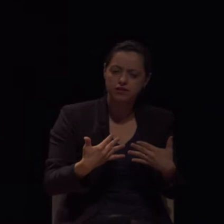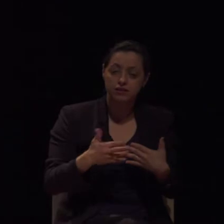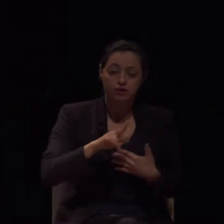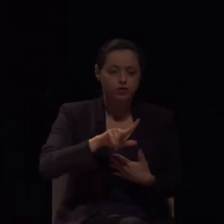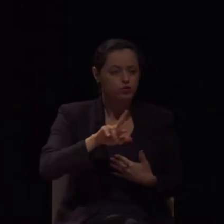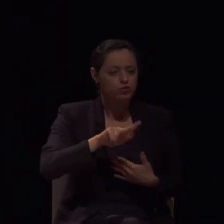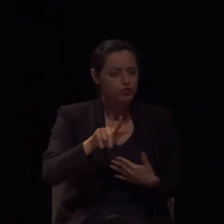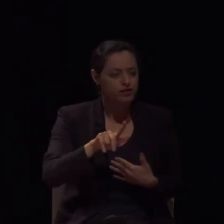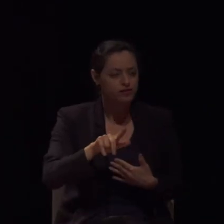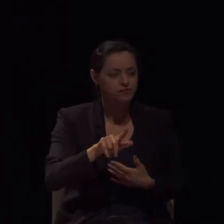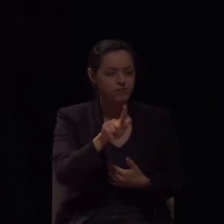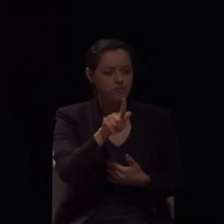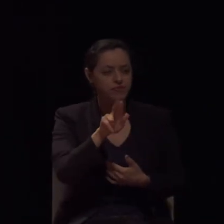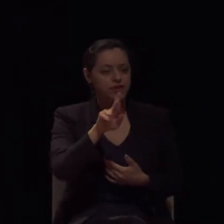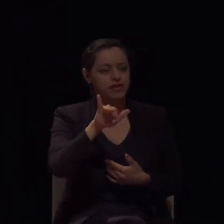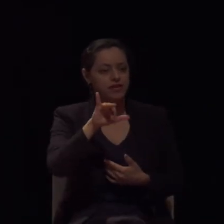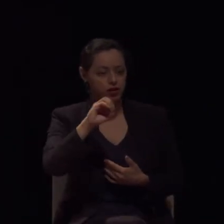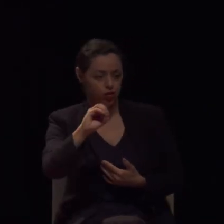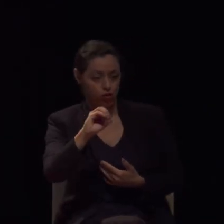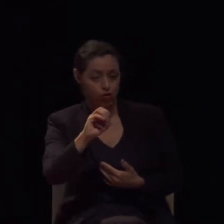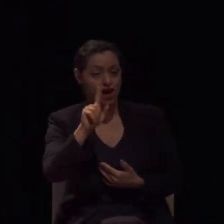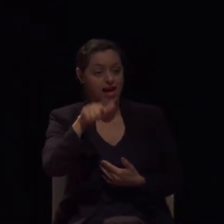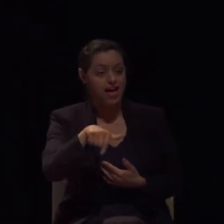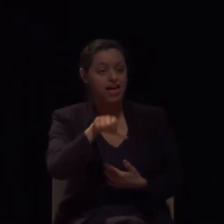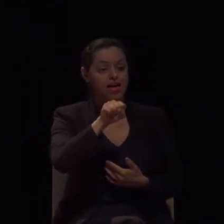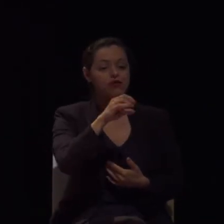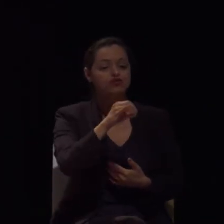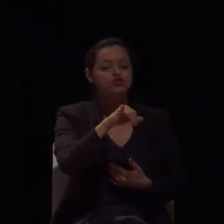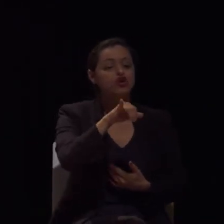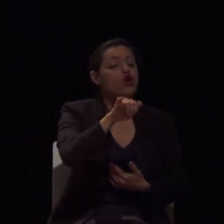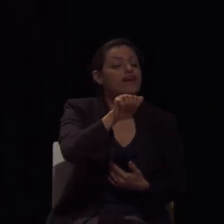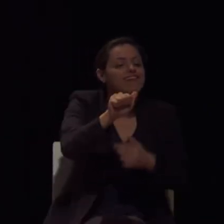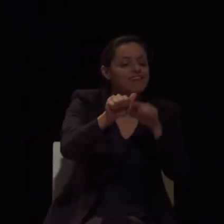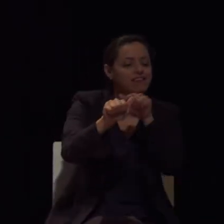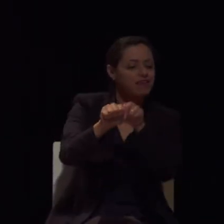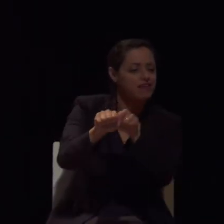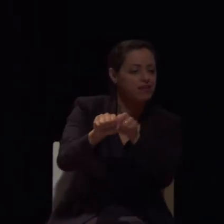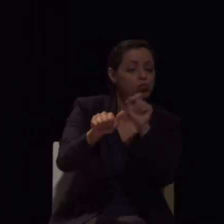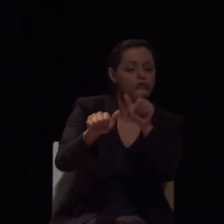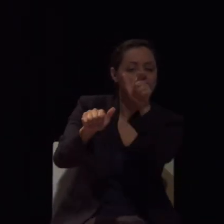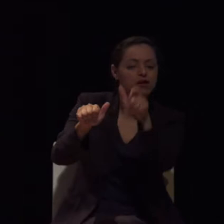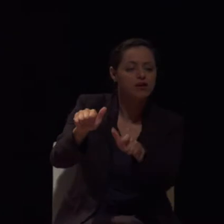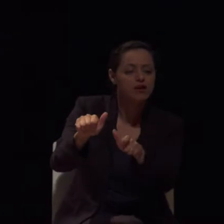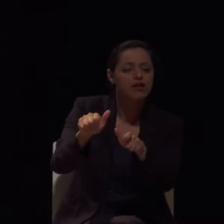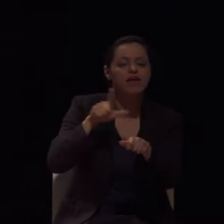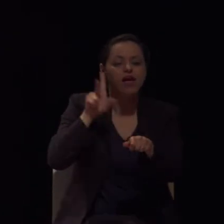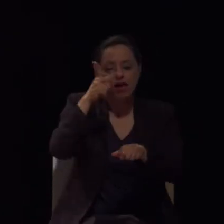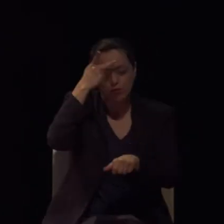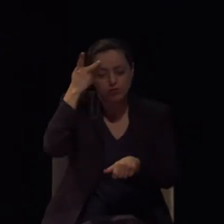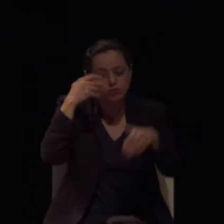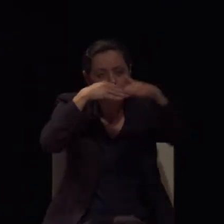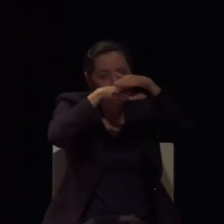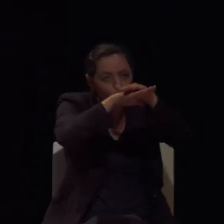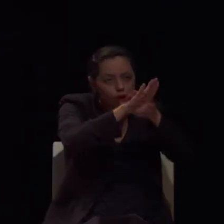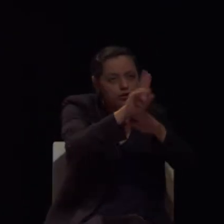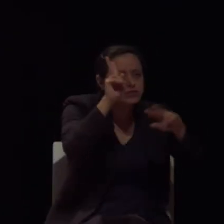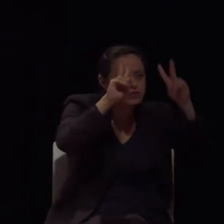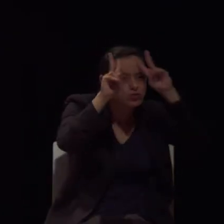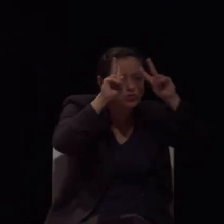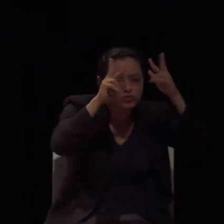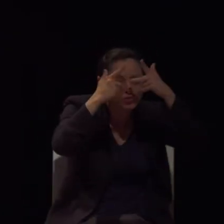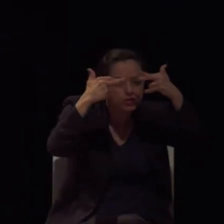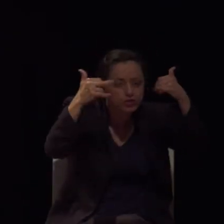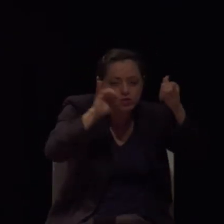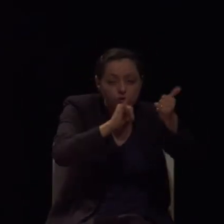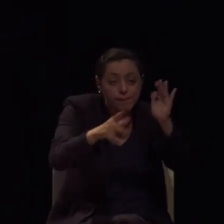existe e soe a é o guardião das histórias da comunidade a